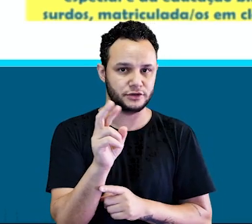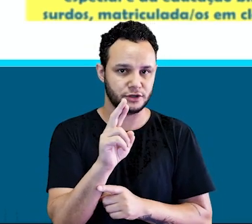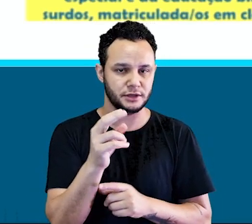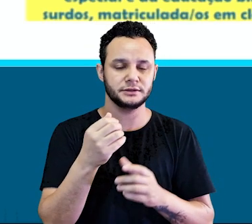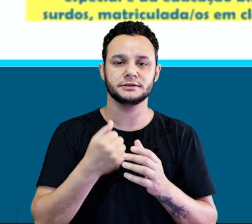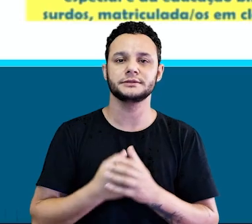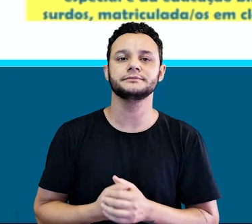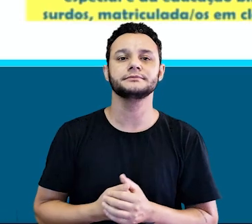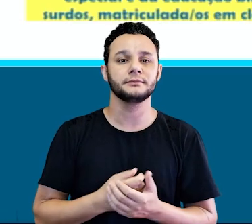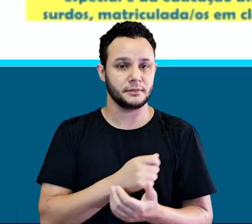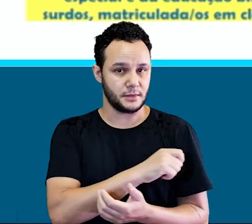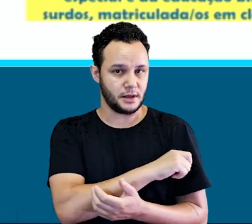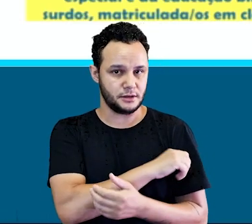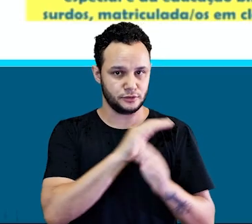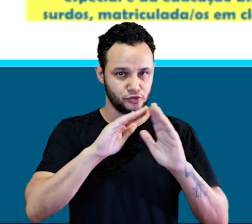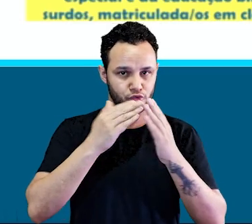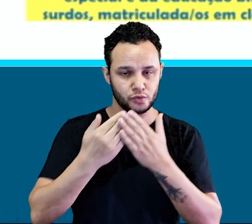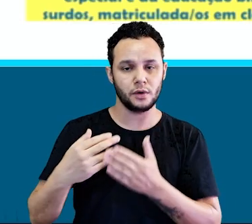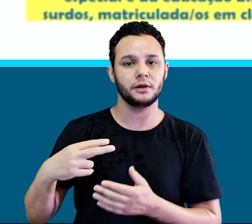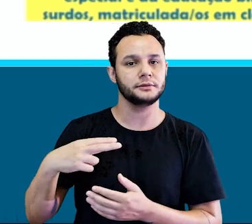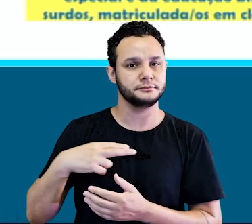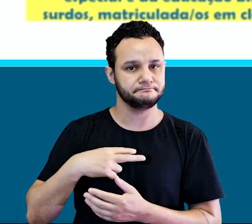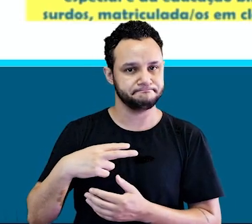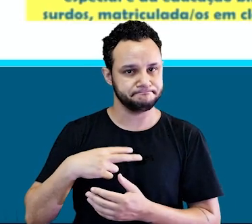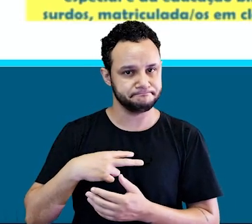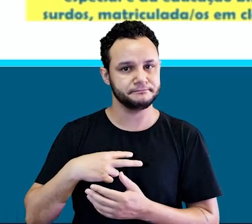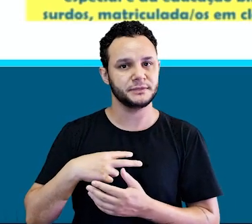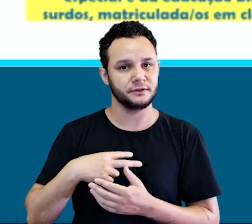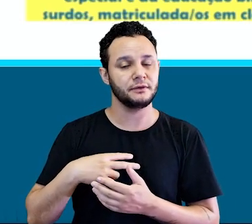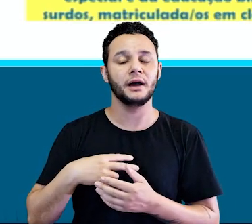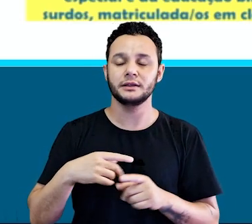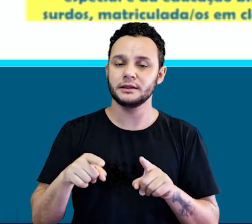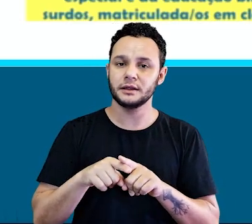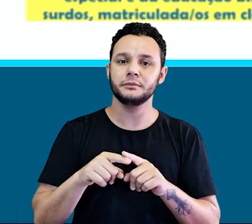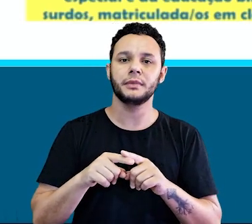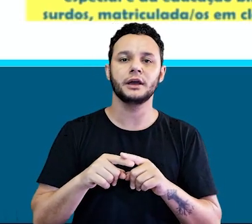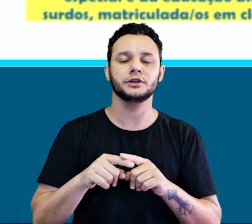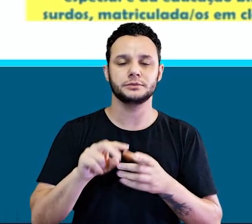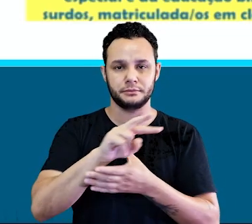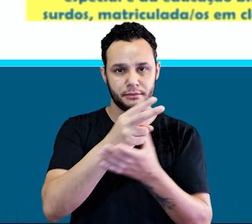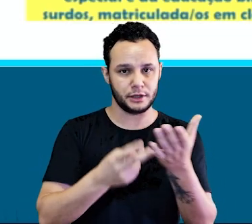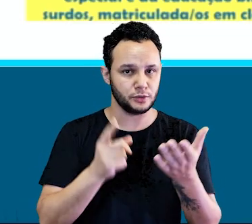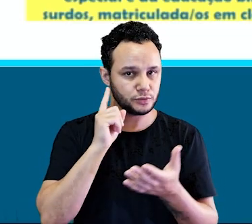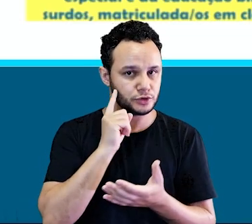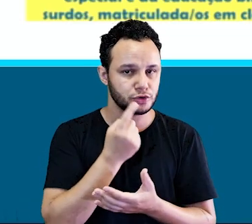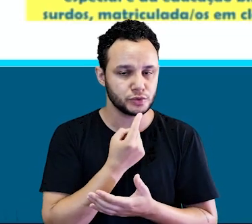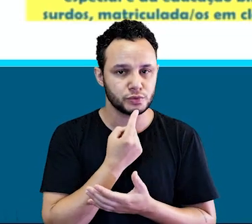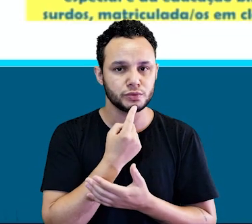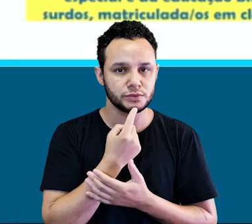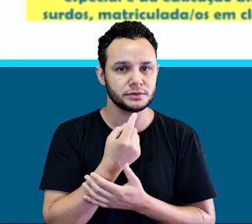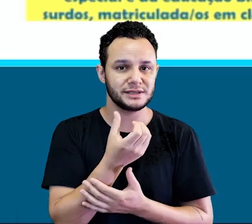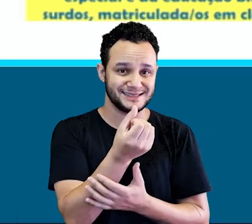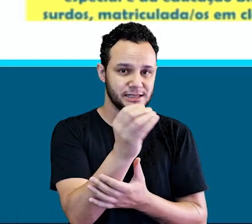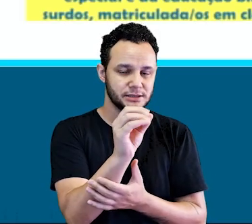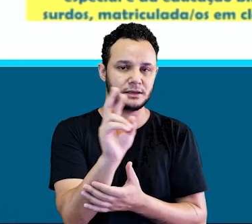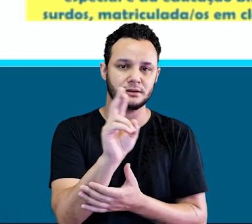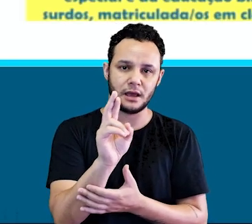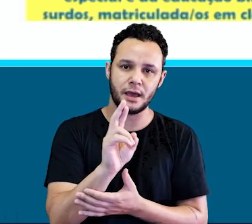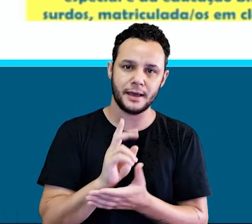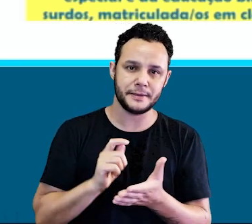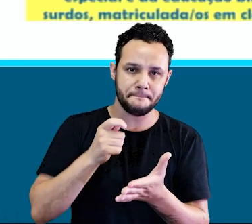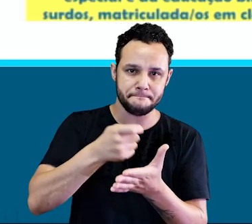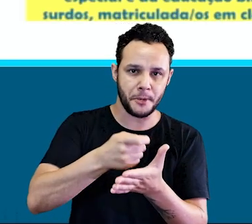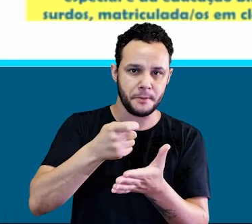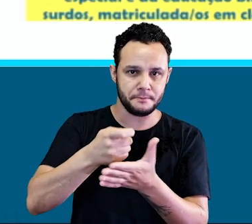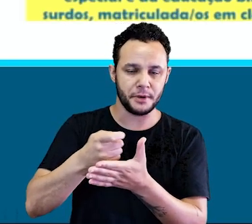valor também de R$20, e alunos da escola privada da educação especial, da educação bilíngue de surdos, com esse valor